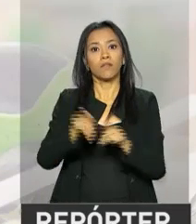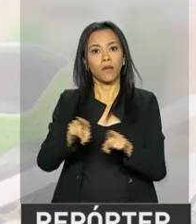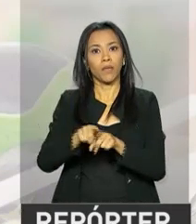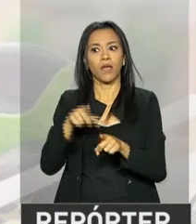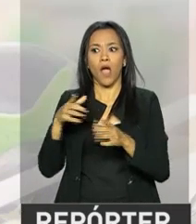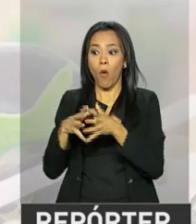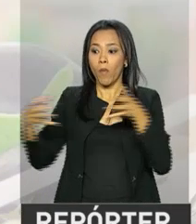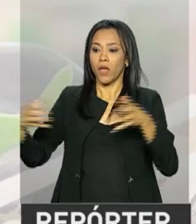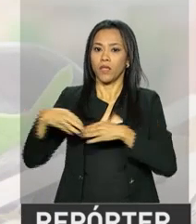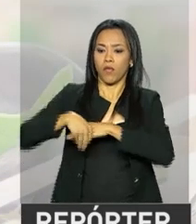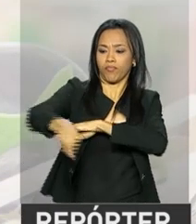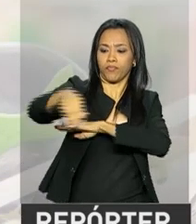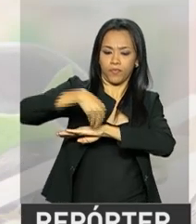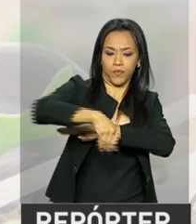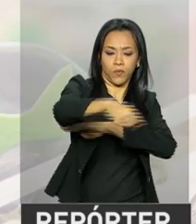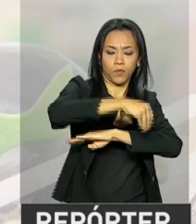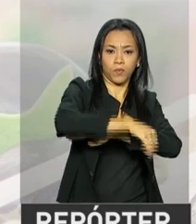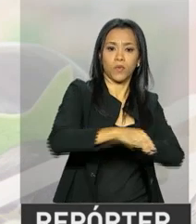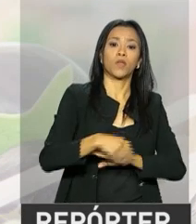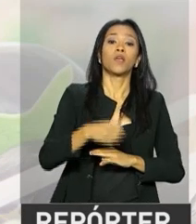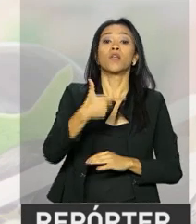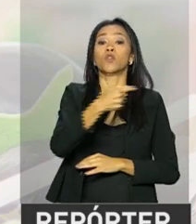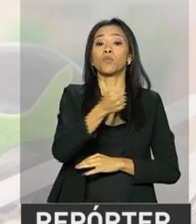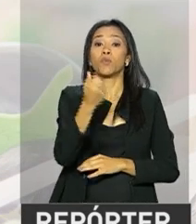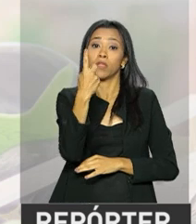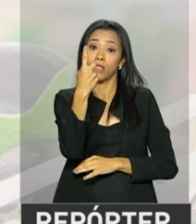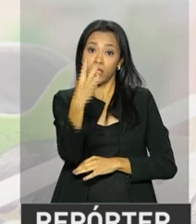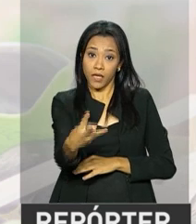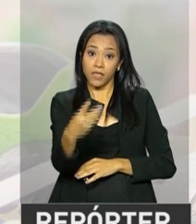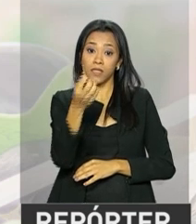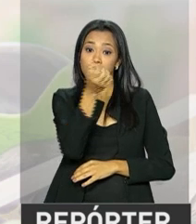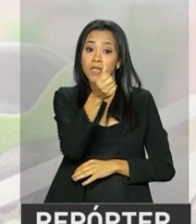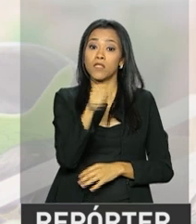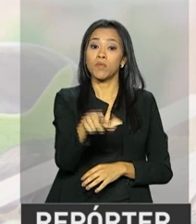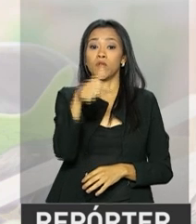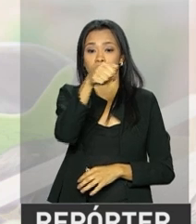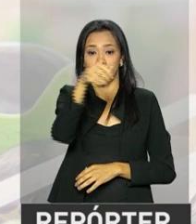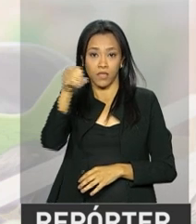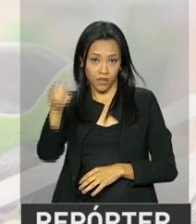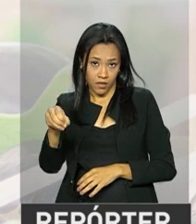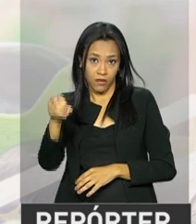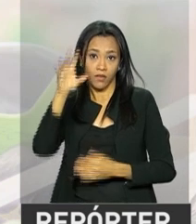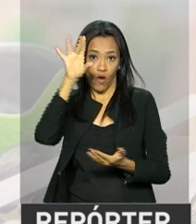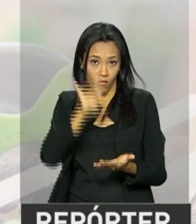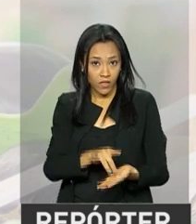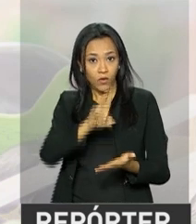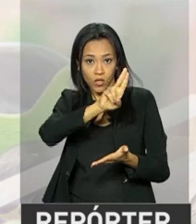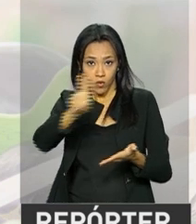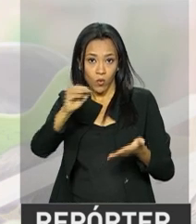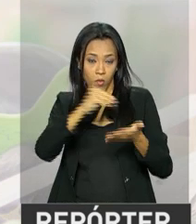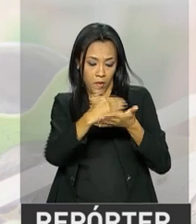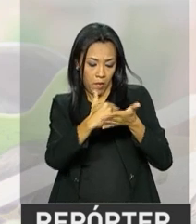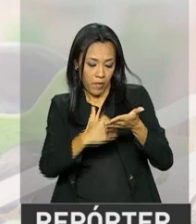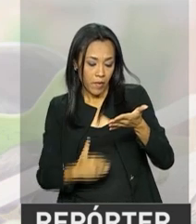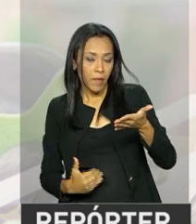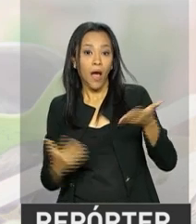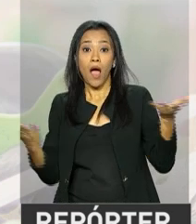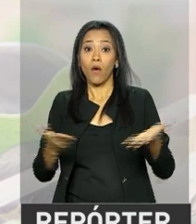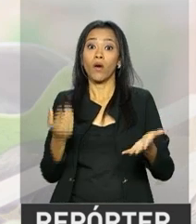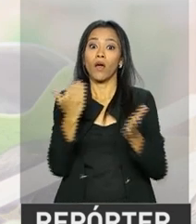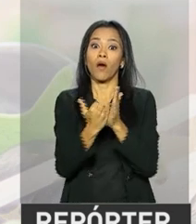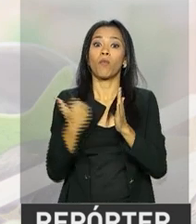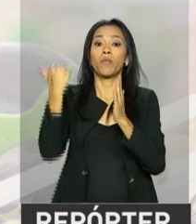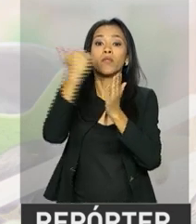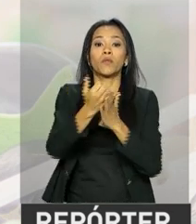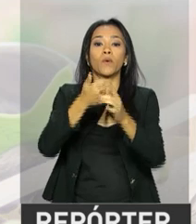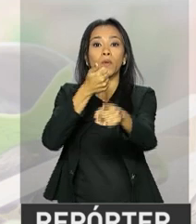produção em 2013 o Brasil contava com 6.700 unidades oficiais de produção orgânica agora já